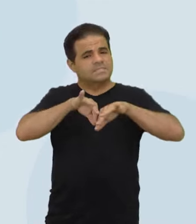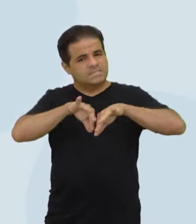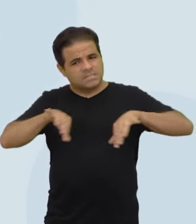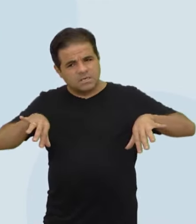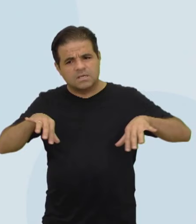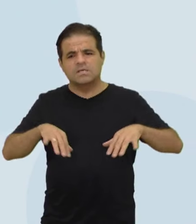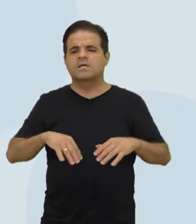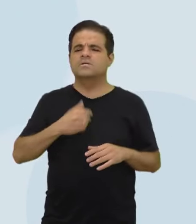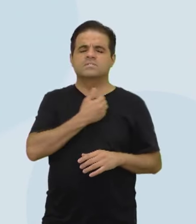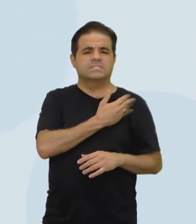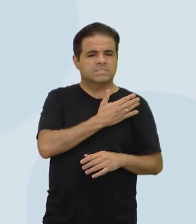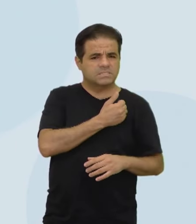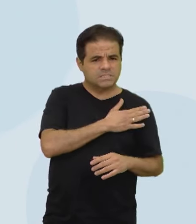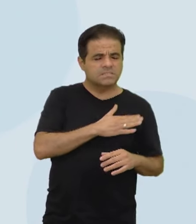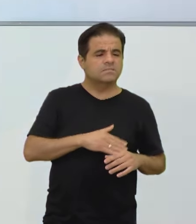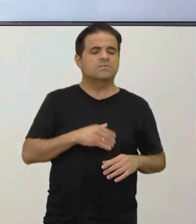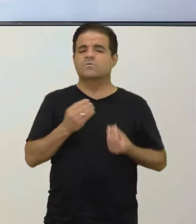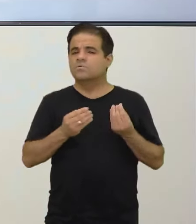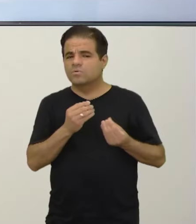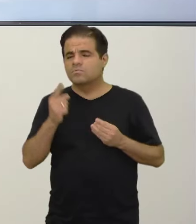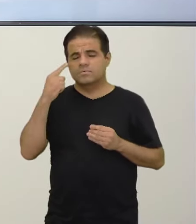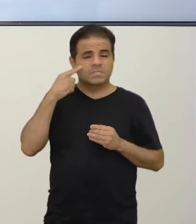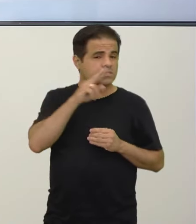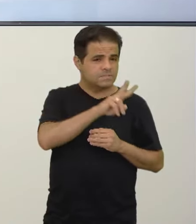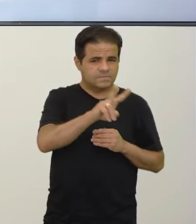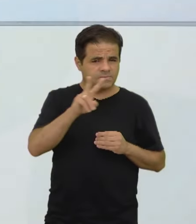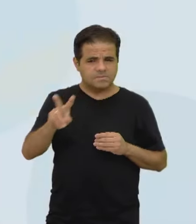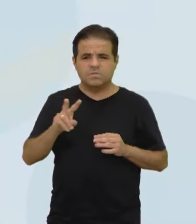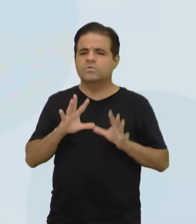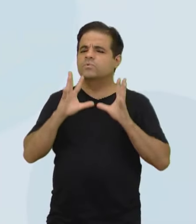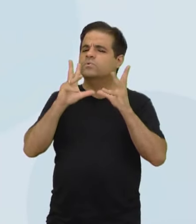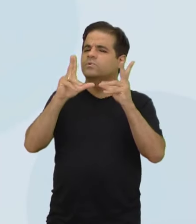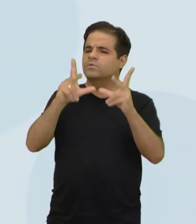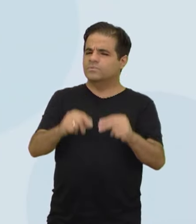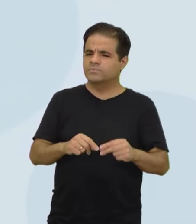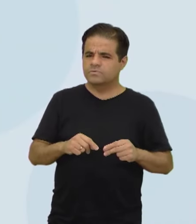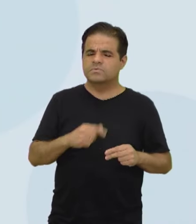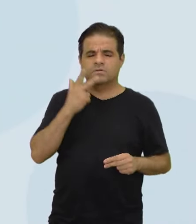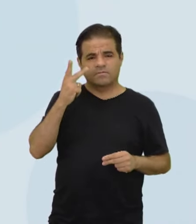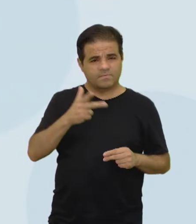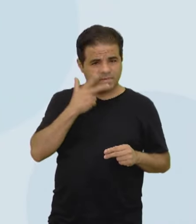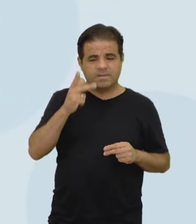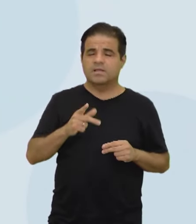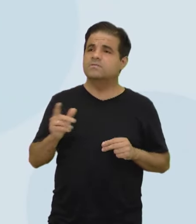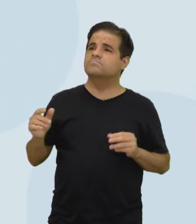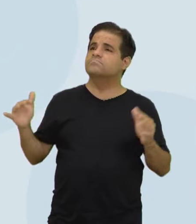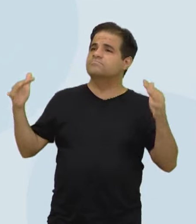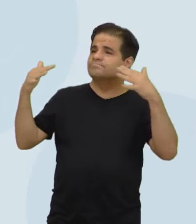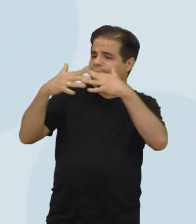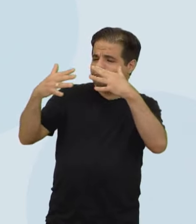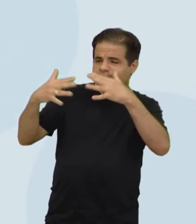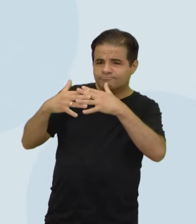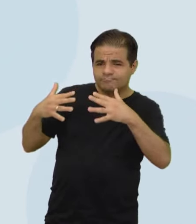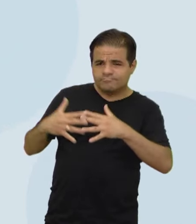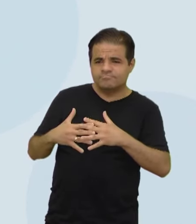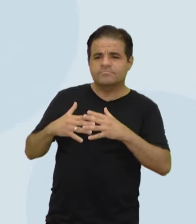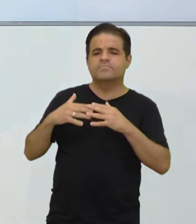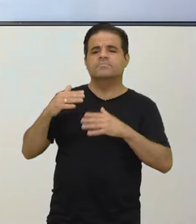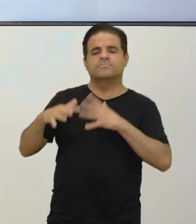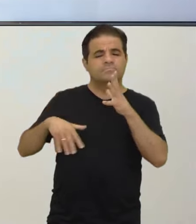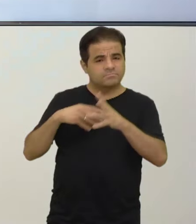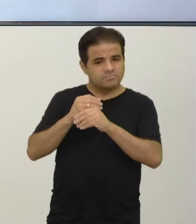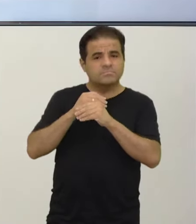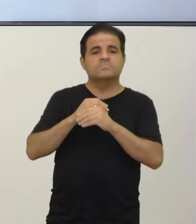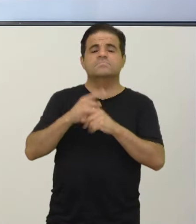segregação, intolerância. E como vocês viram, todos os que a gente fala, eles se conversam, porque